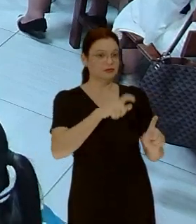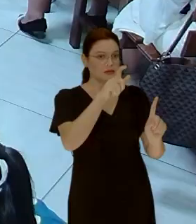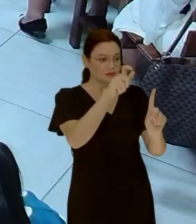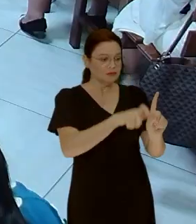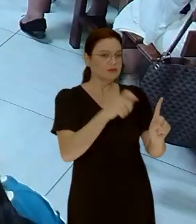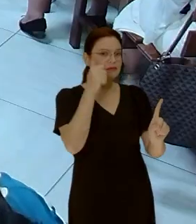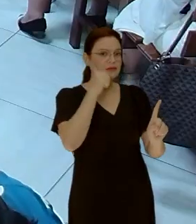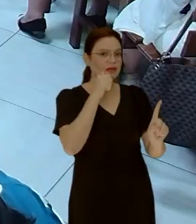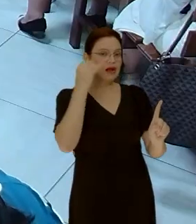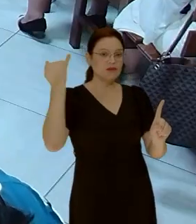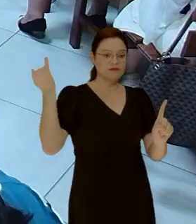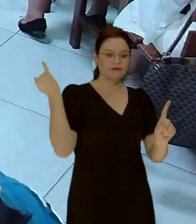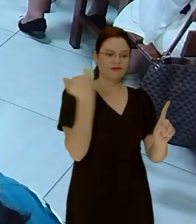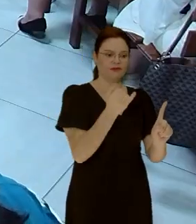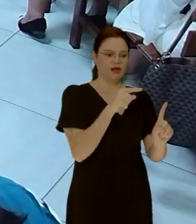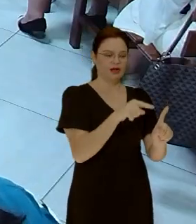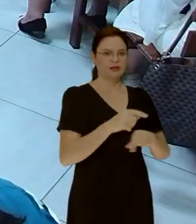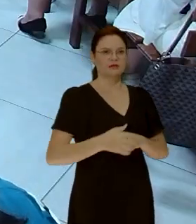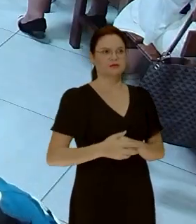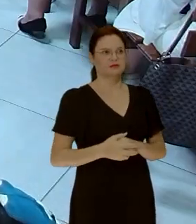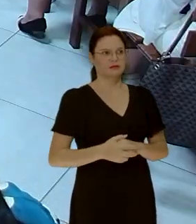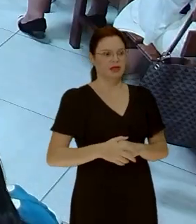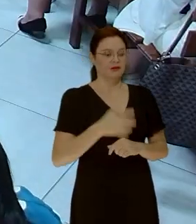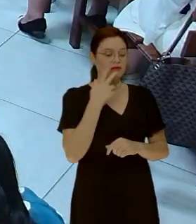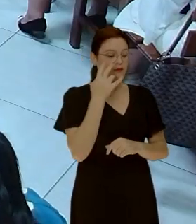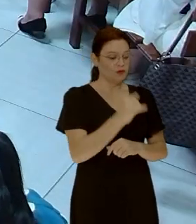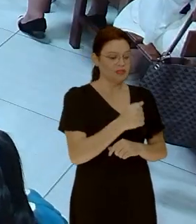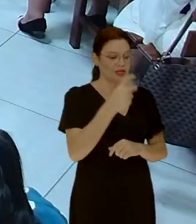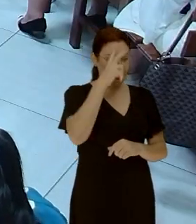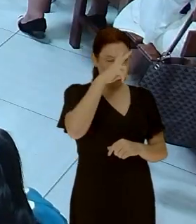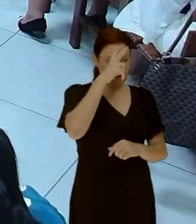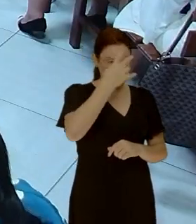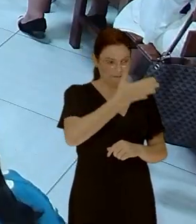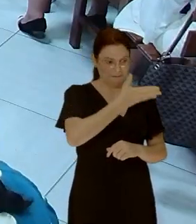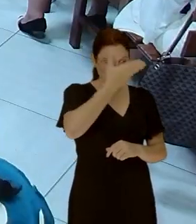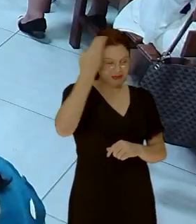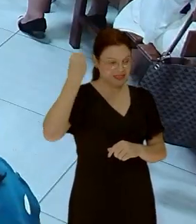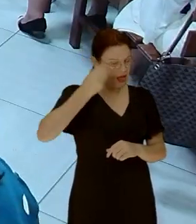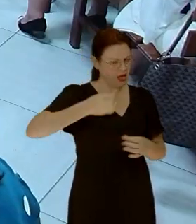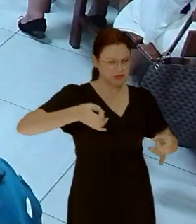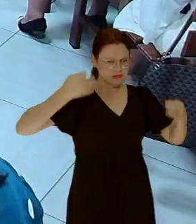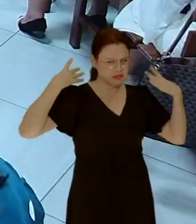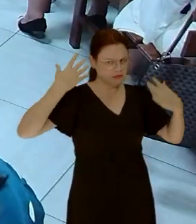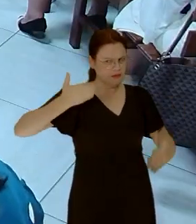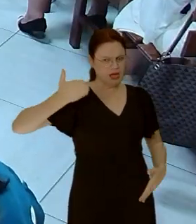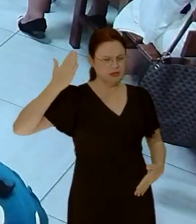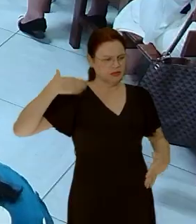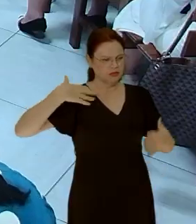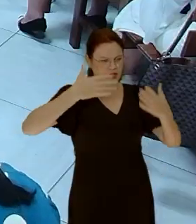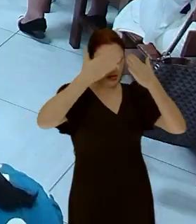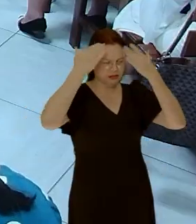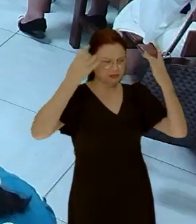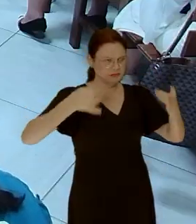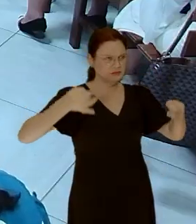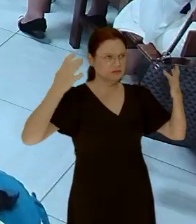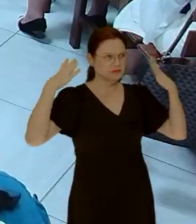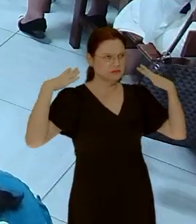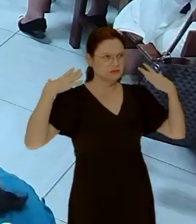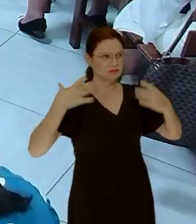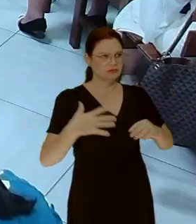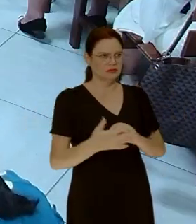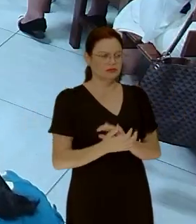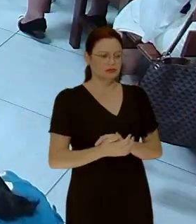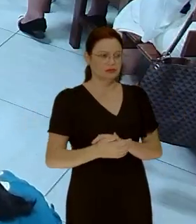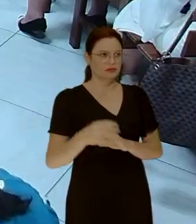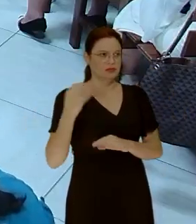não se lembrava mais do passado dela e dizia das coisas,